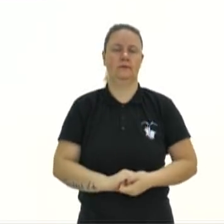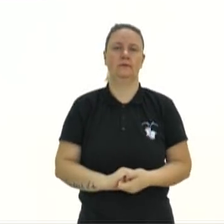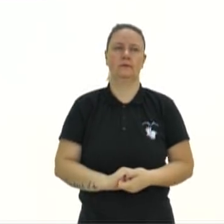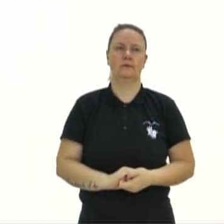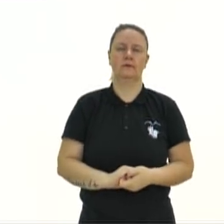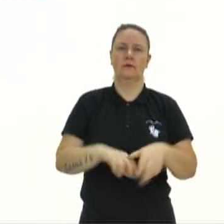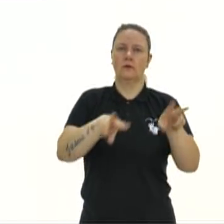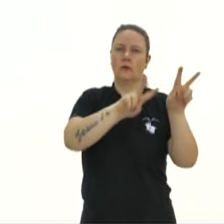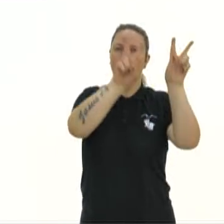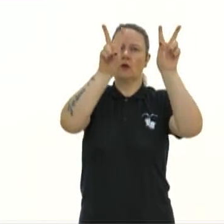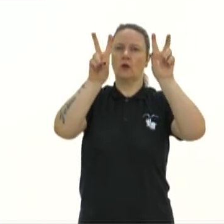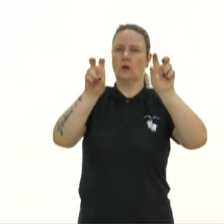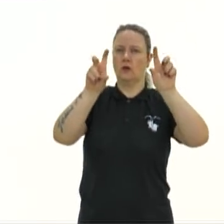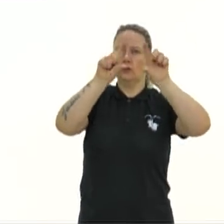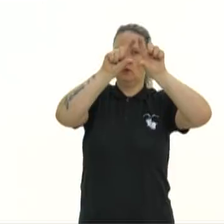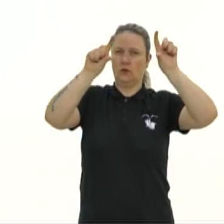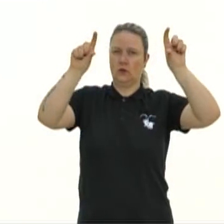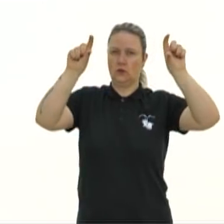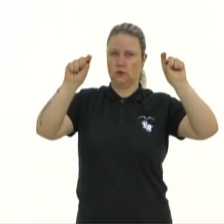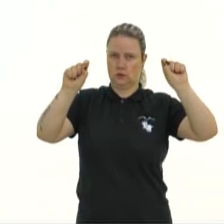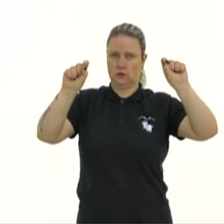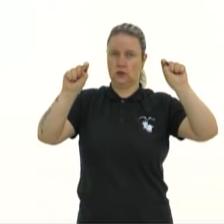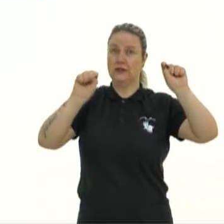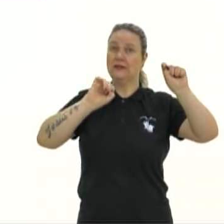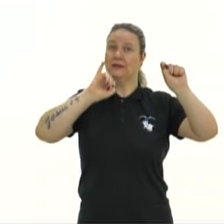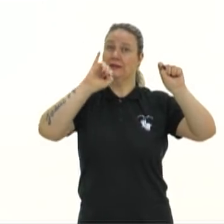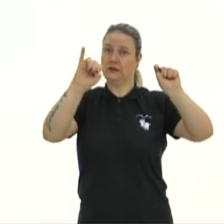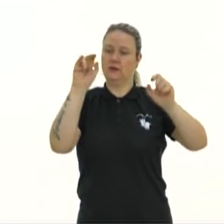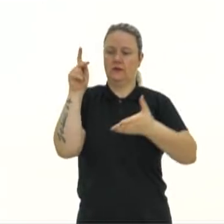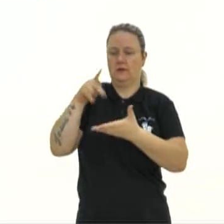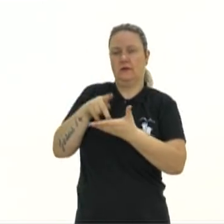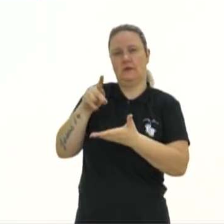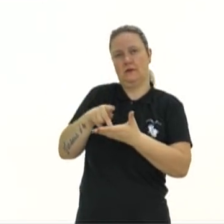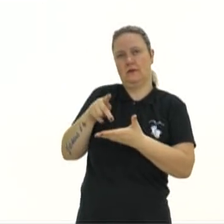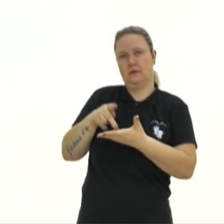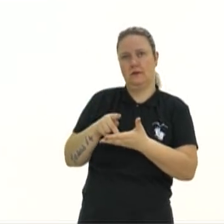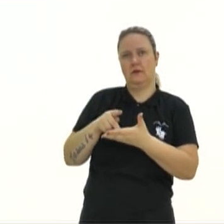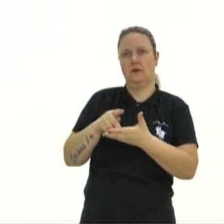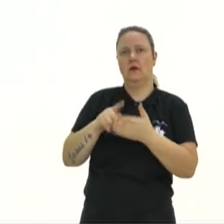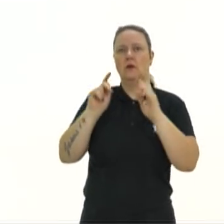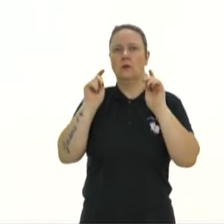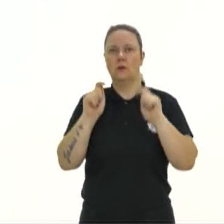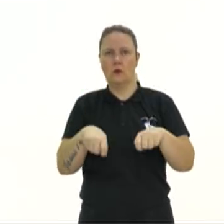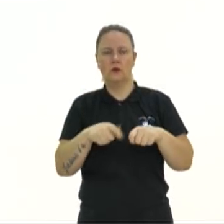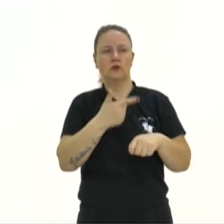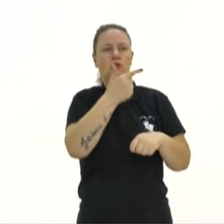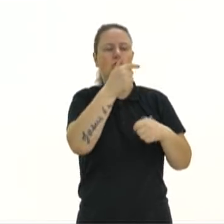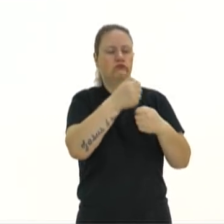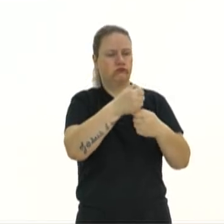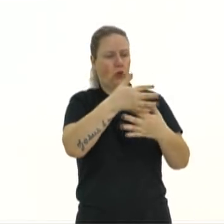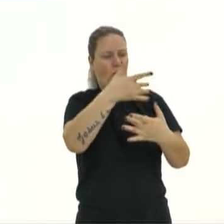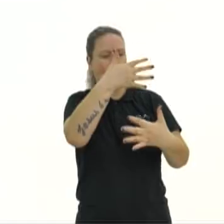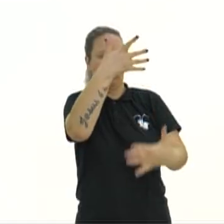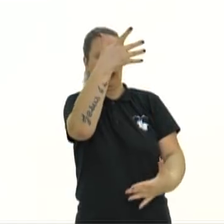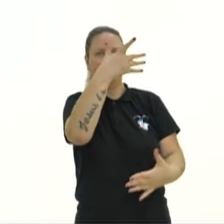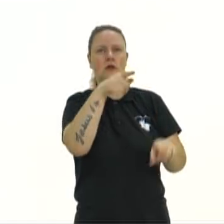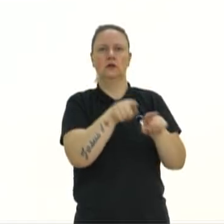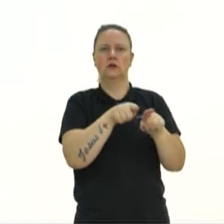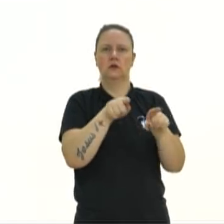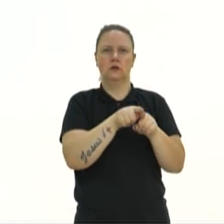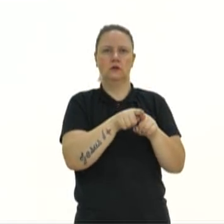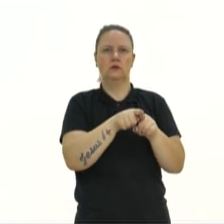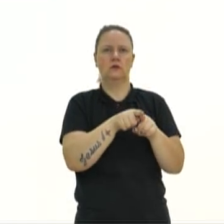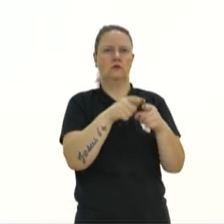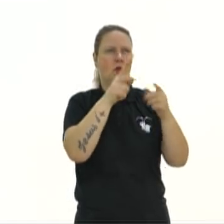Digite o título em um buscador. Se for verdadeira, é provável que outros veículos de imprensa estejam